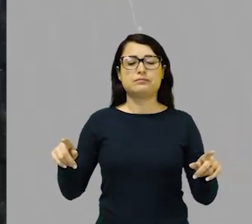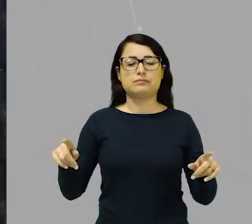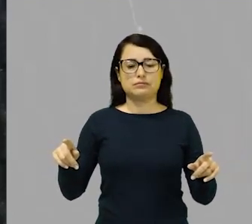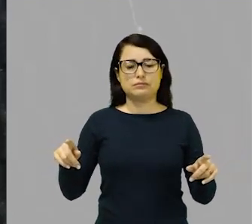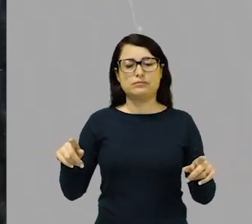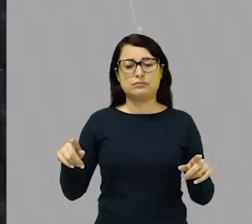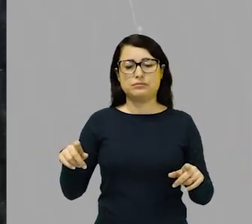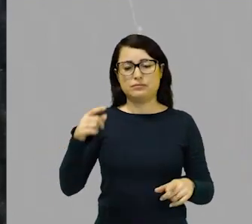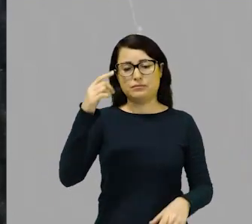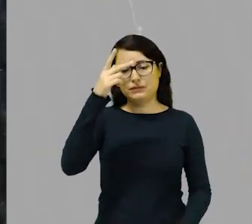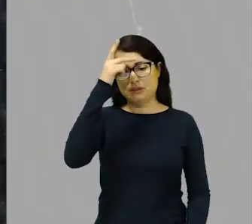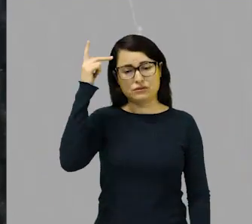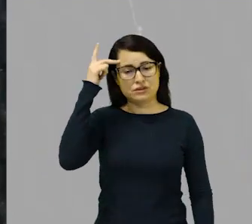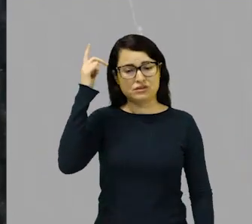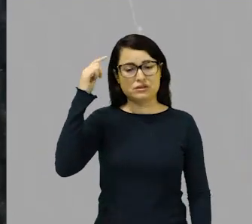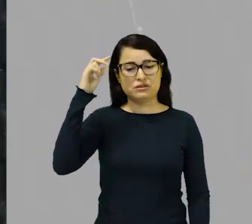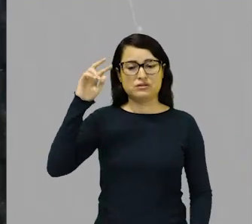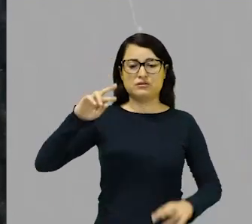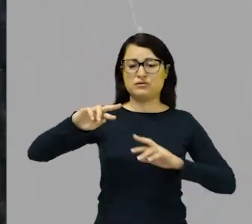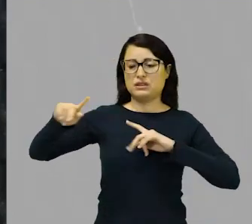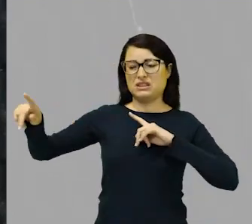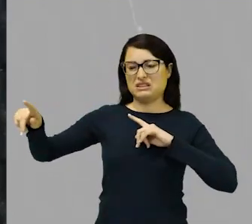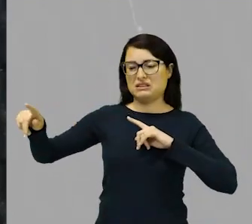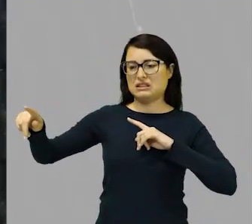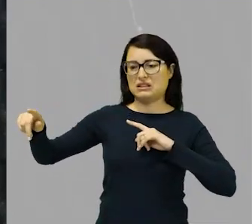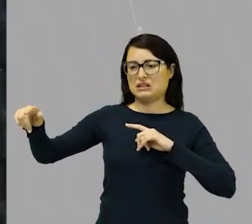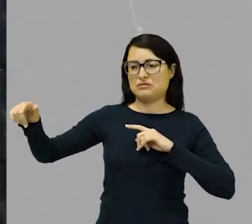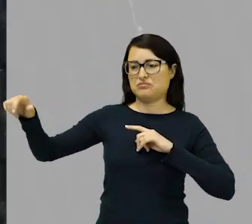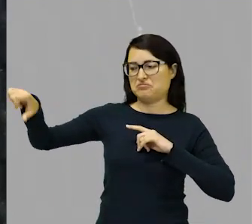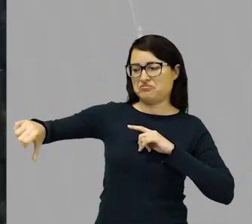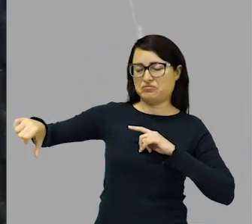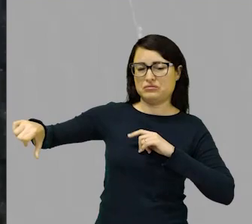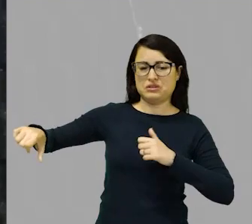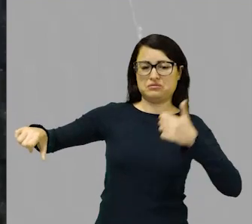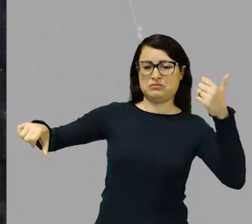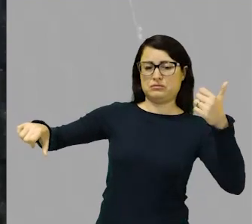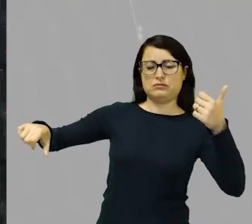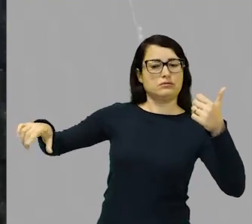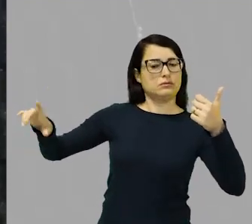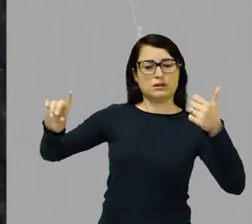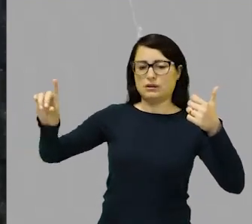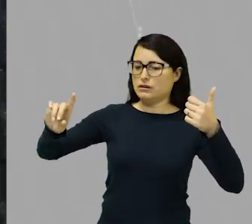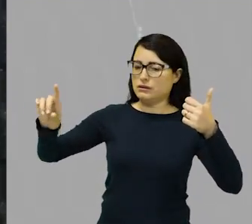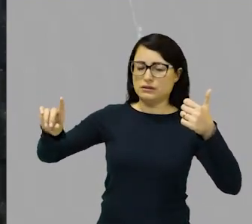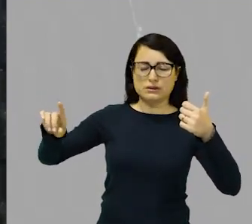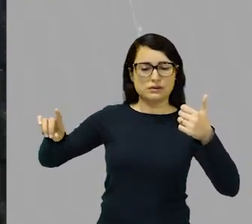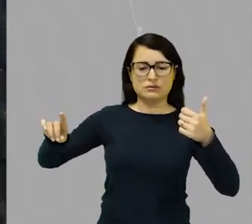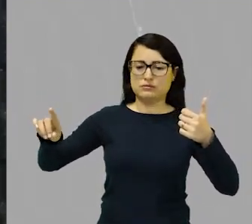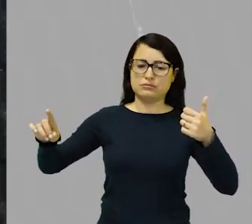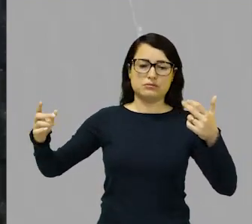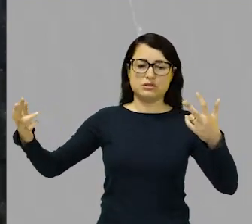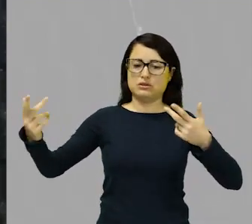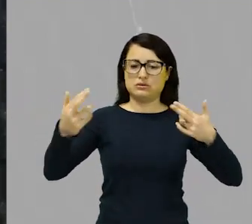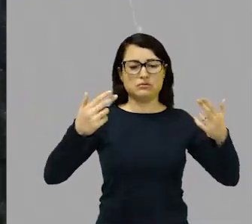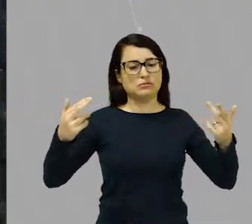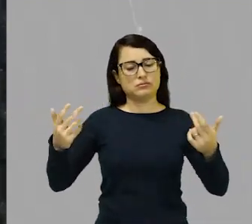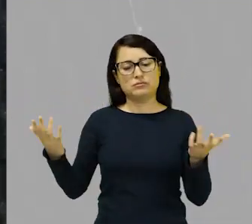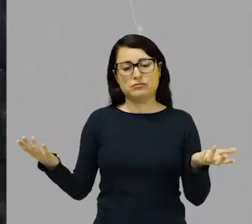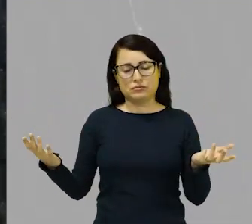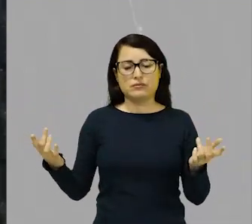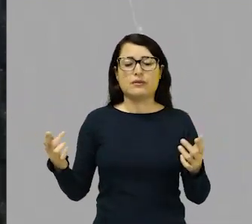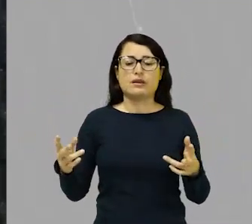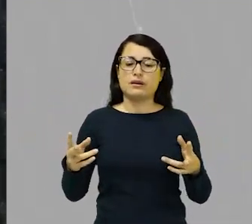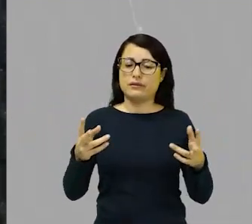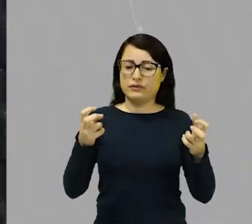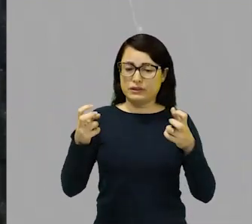diferentes de nós, como inferiores e nem superiores a nós, certo? Então, é nessa perspectiva, é nessa visão